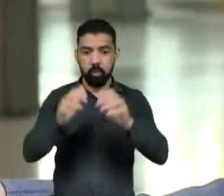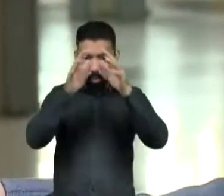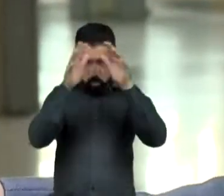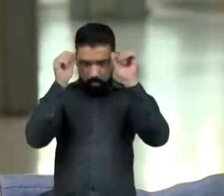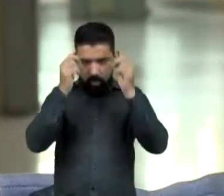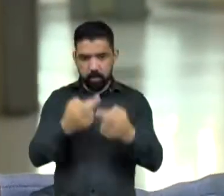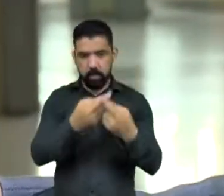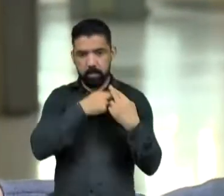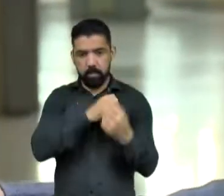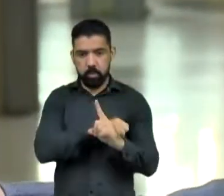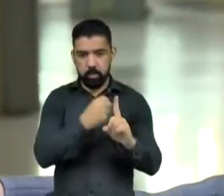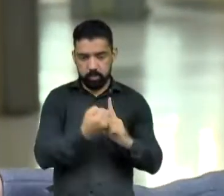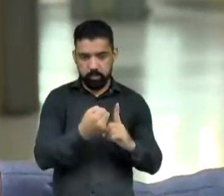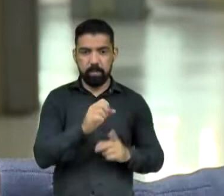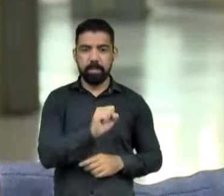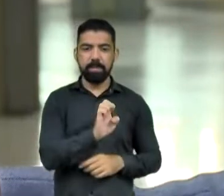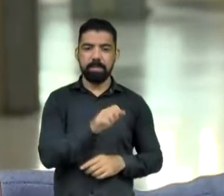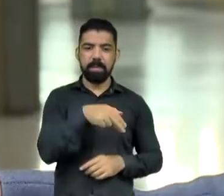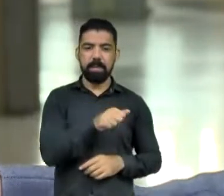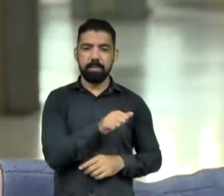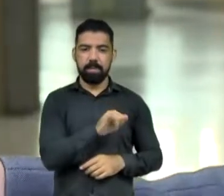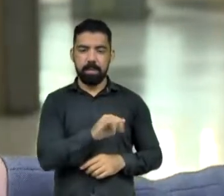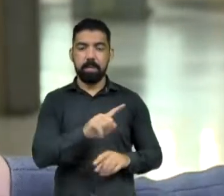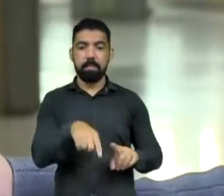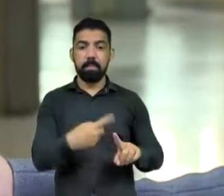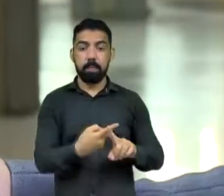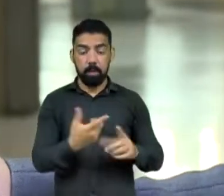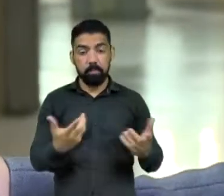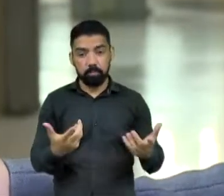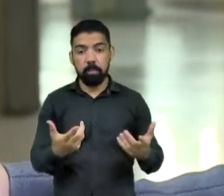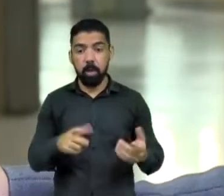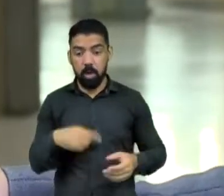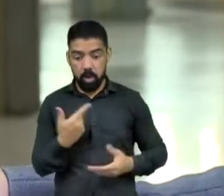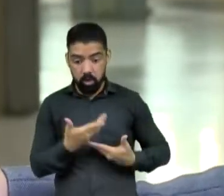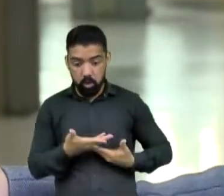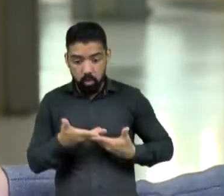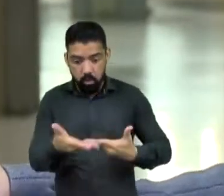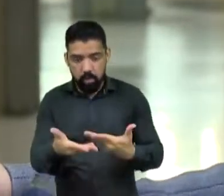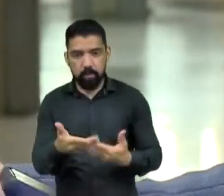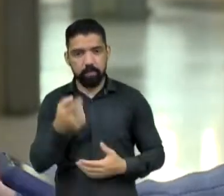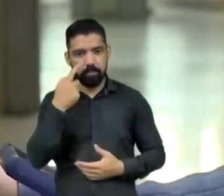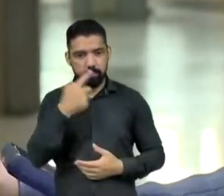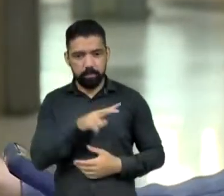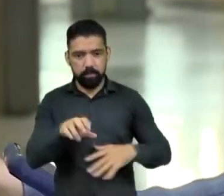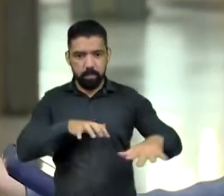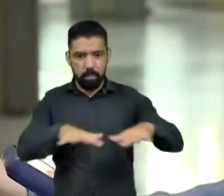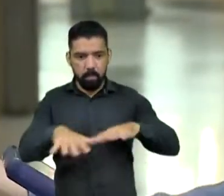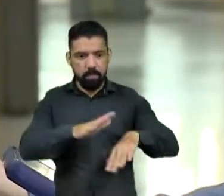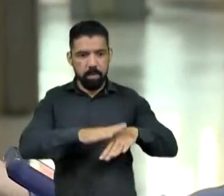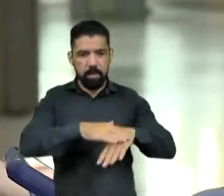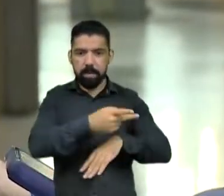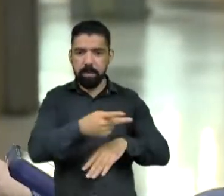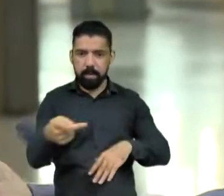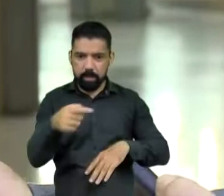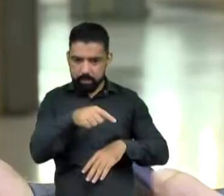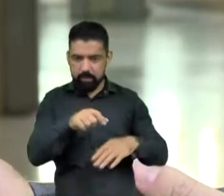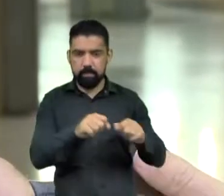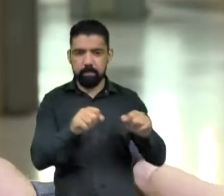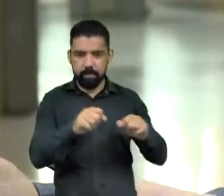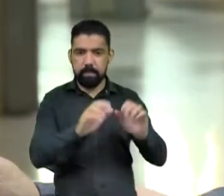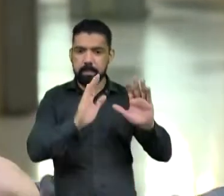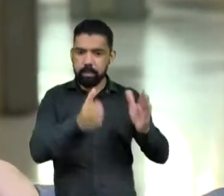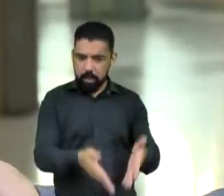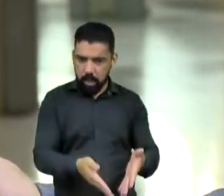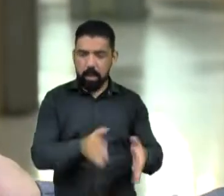Social com o SENAI. E quando nós fomos convidados para conhecer um movimento que eles já haviam feito nesse